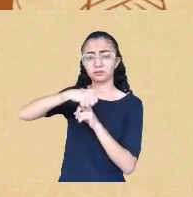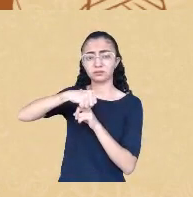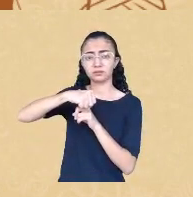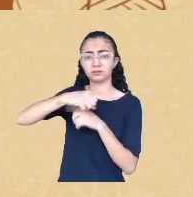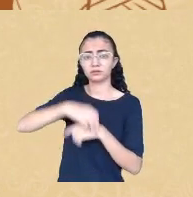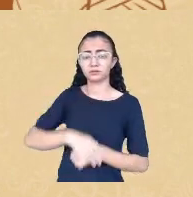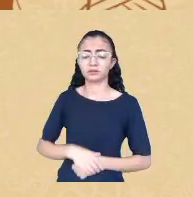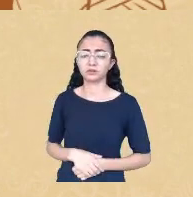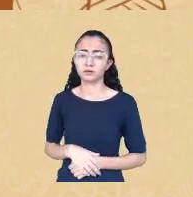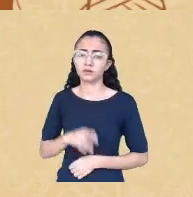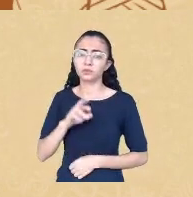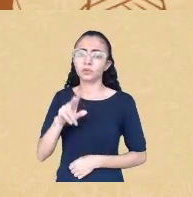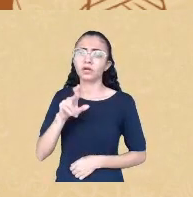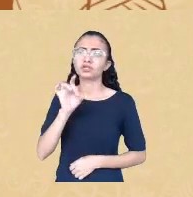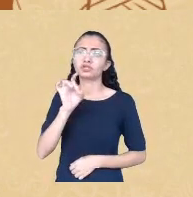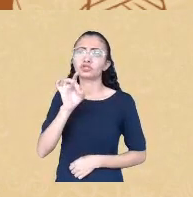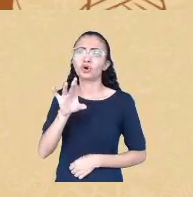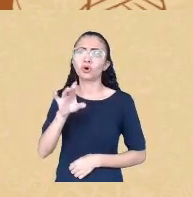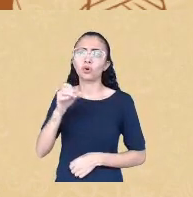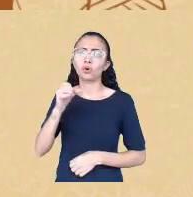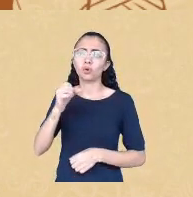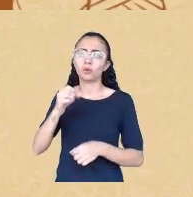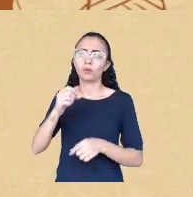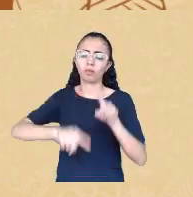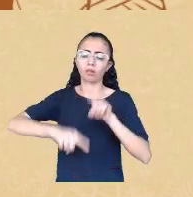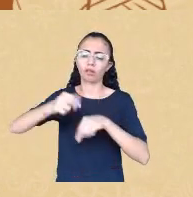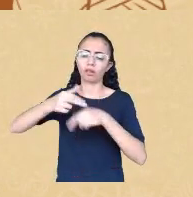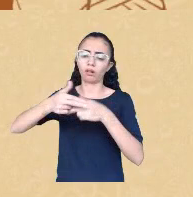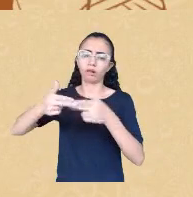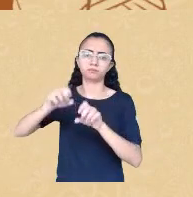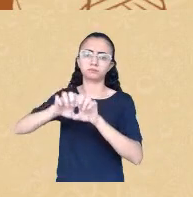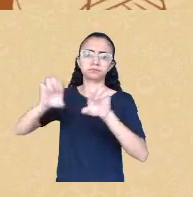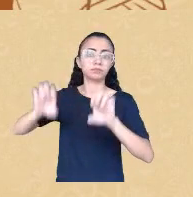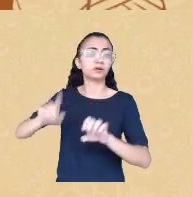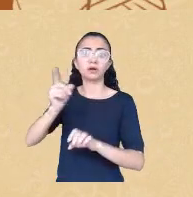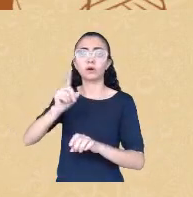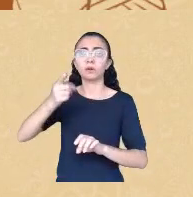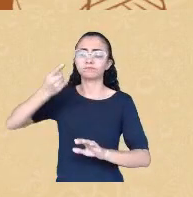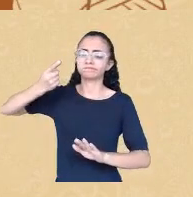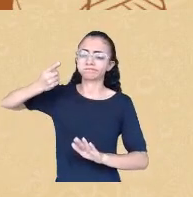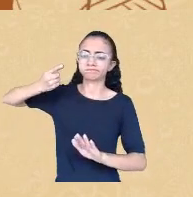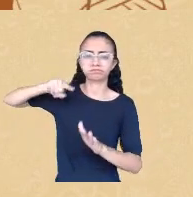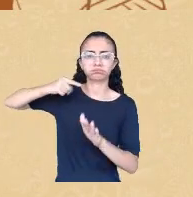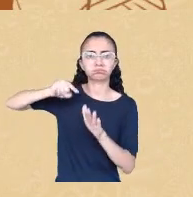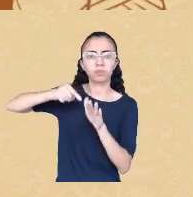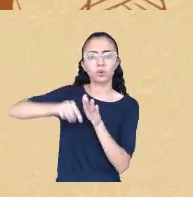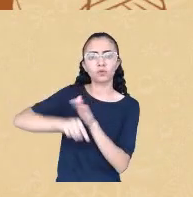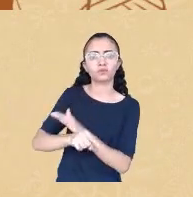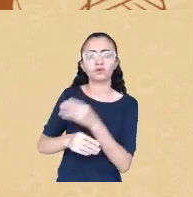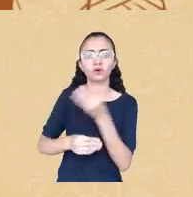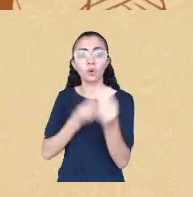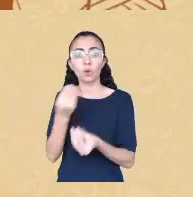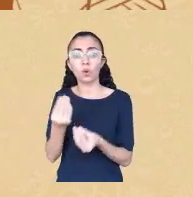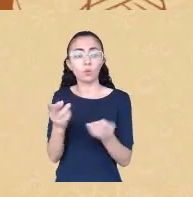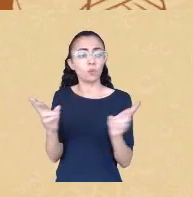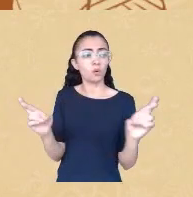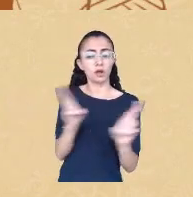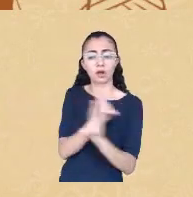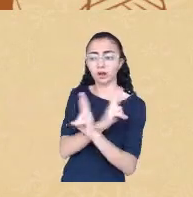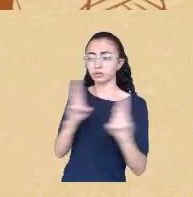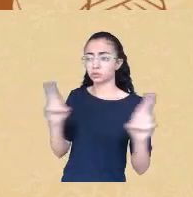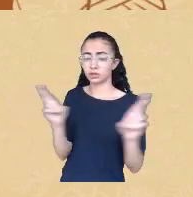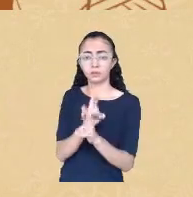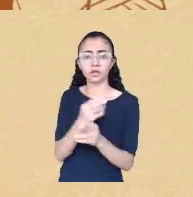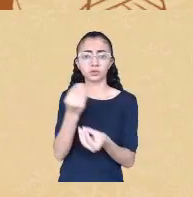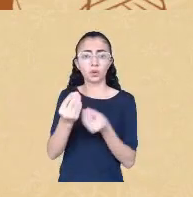ornamental, superficial. É algo mais profundo, que exige, inclusive, uma mudança da forma como nós nos relacionamos, como nós nos vemos mesmos